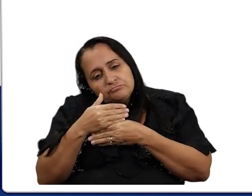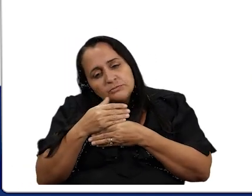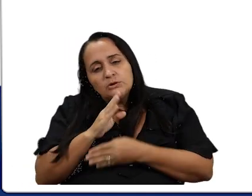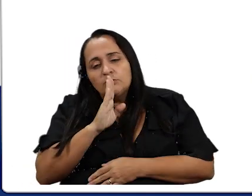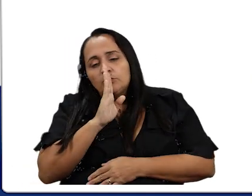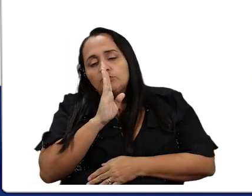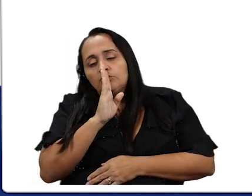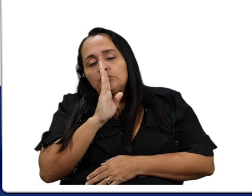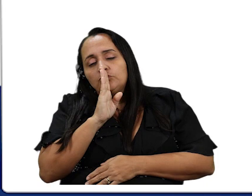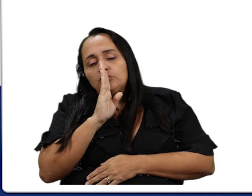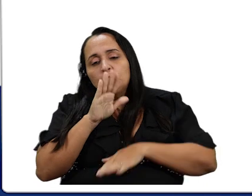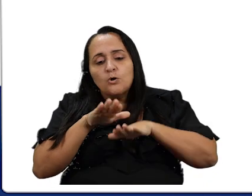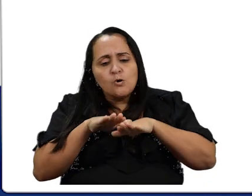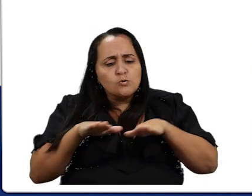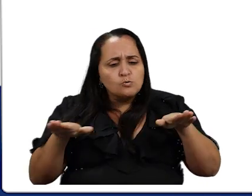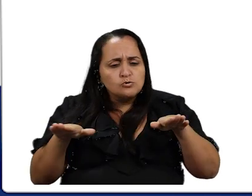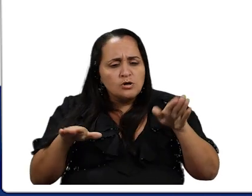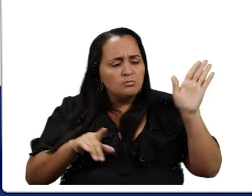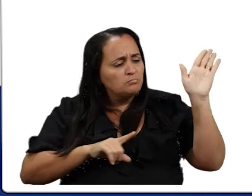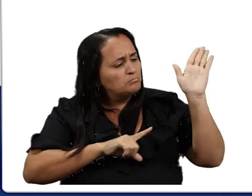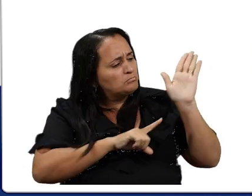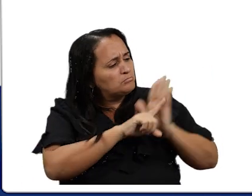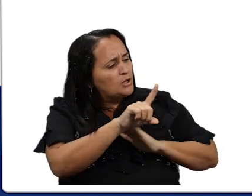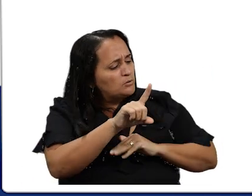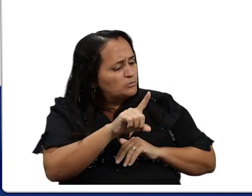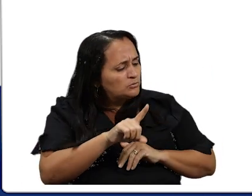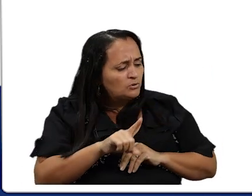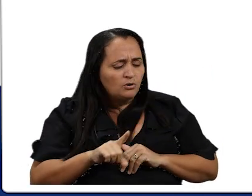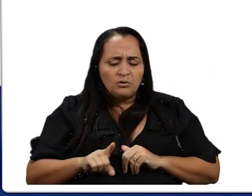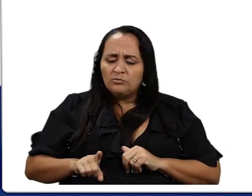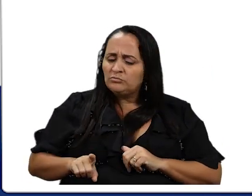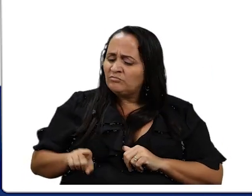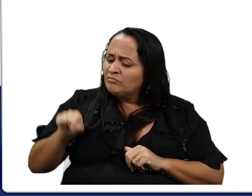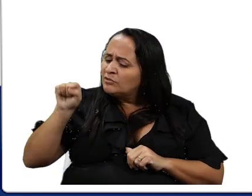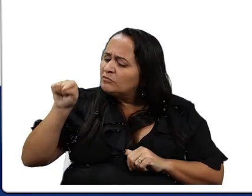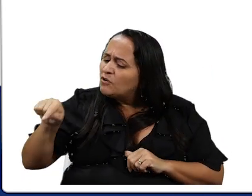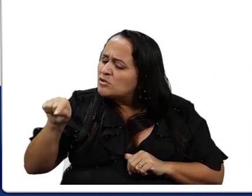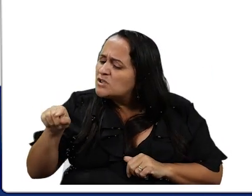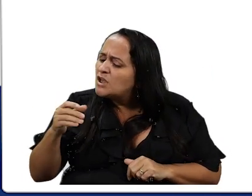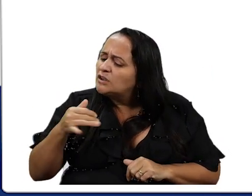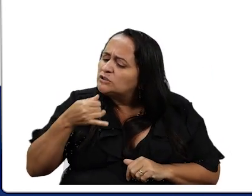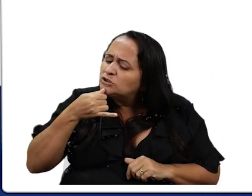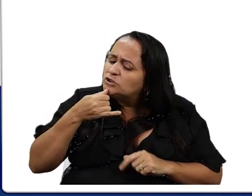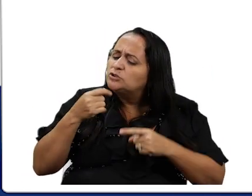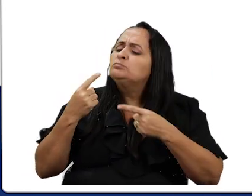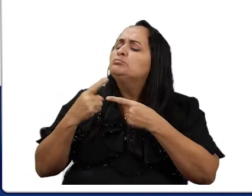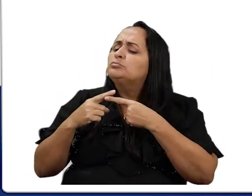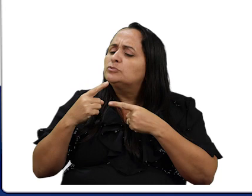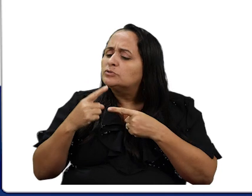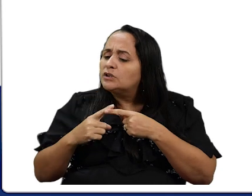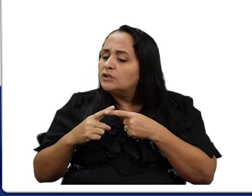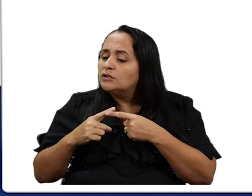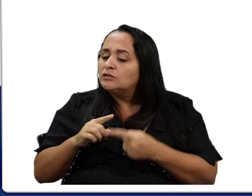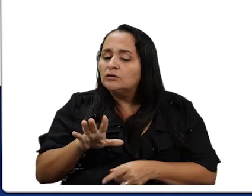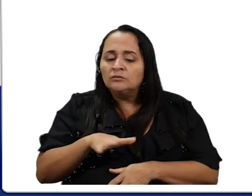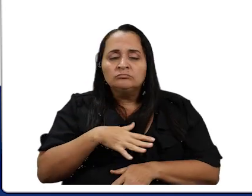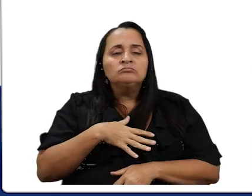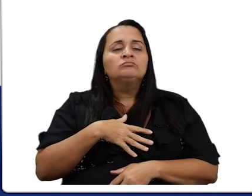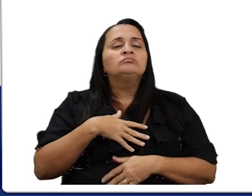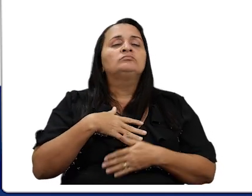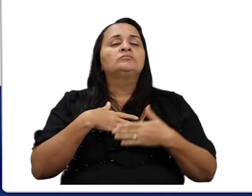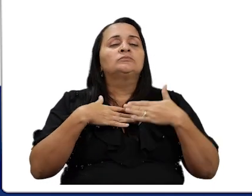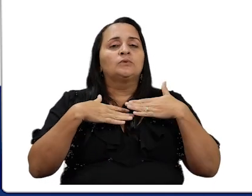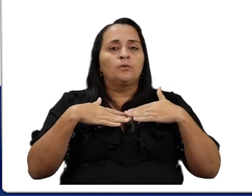no chão. Então perguntou: cão, por que você está tão triste? Após um longo suspiro, o